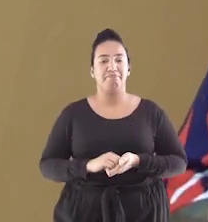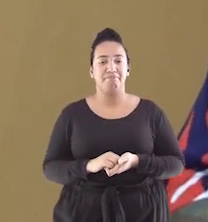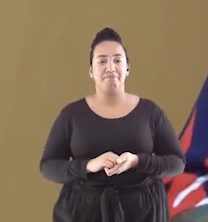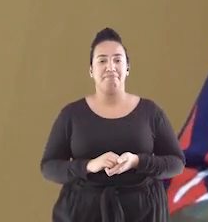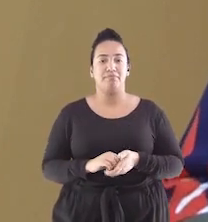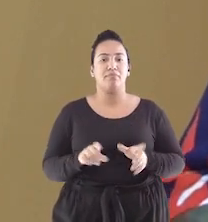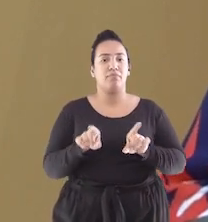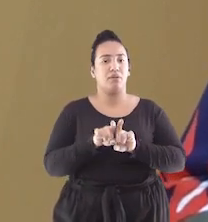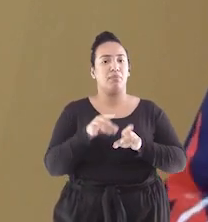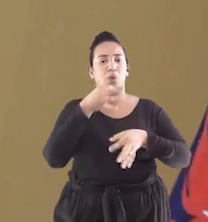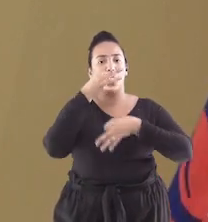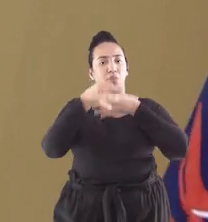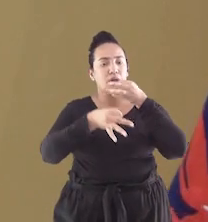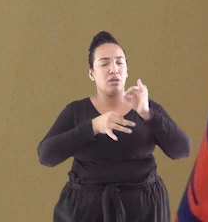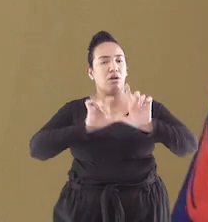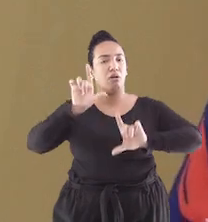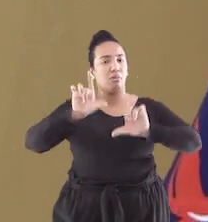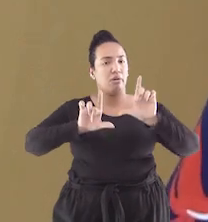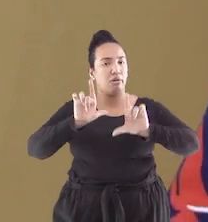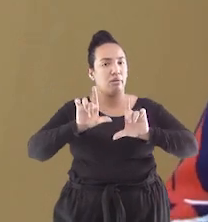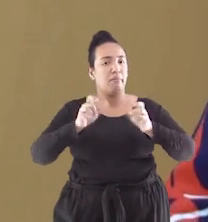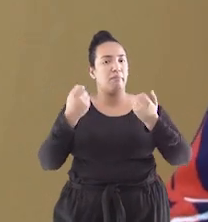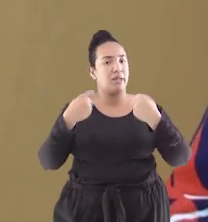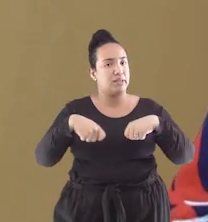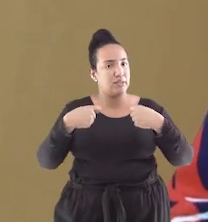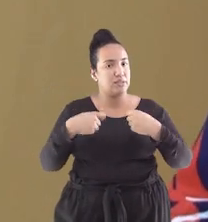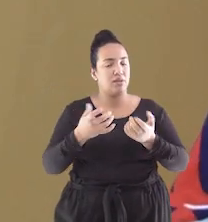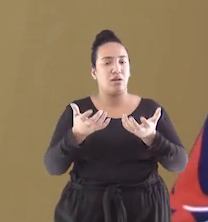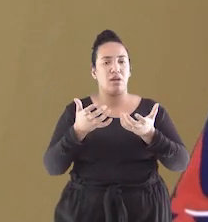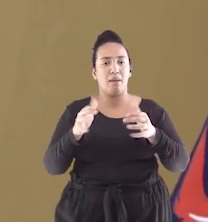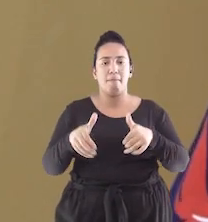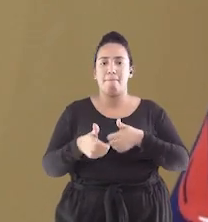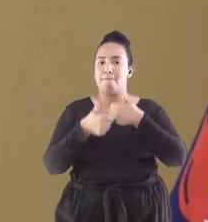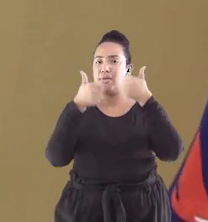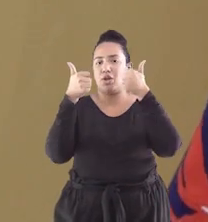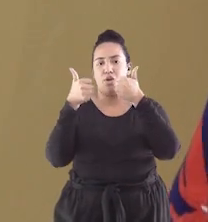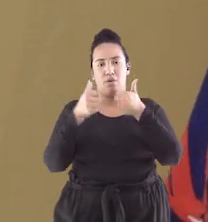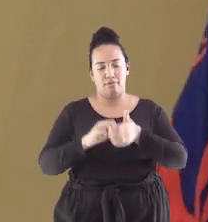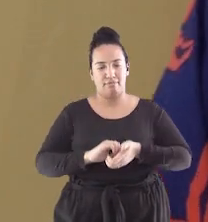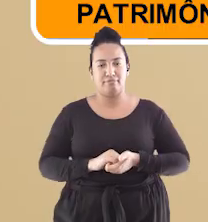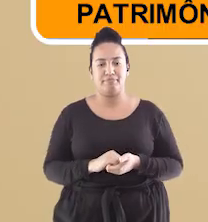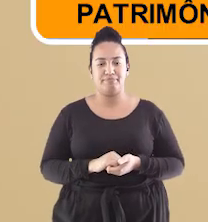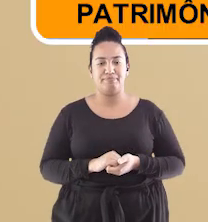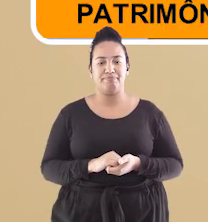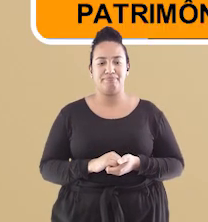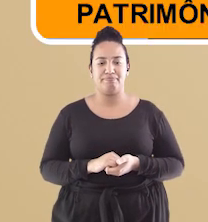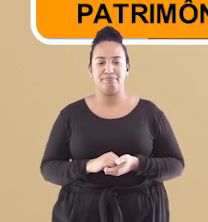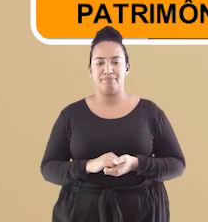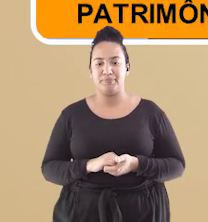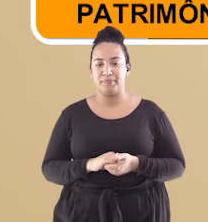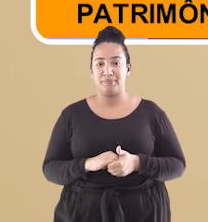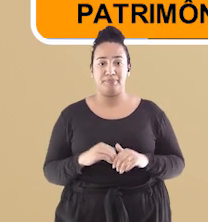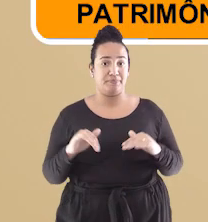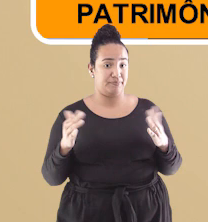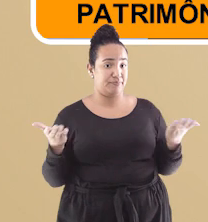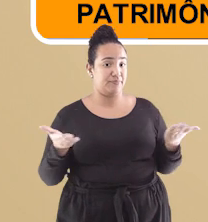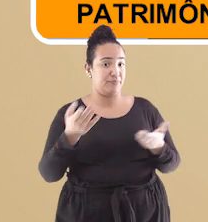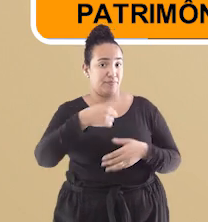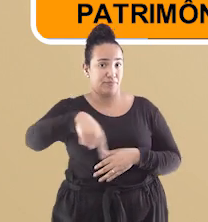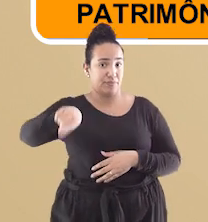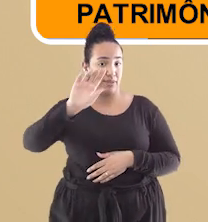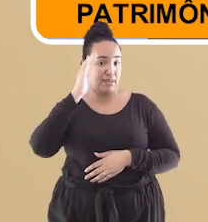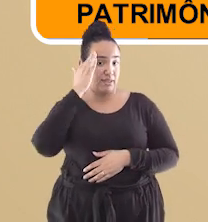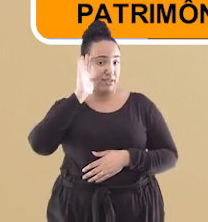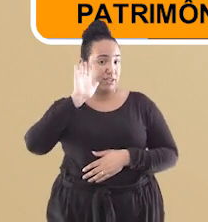não deixe de dar a sua opinião sobre o nosso programa. Queremos melhorar sempre para vocês. Agora que entendemos o que é